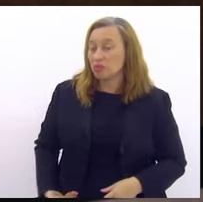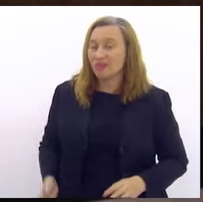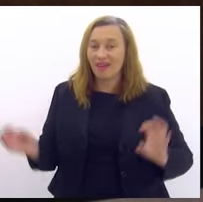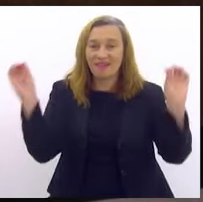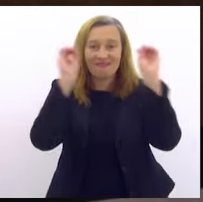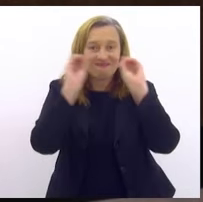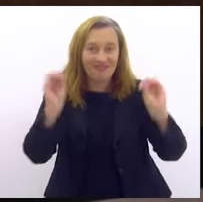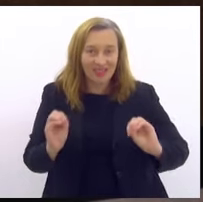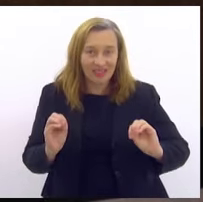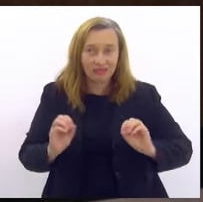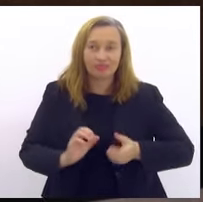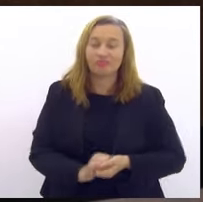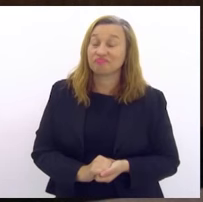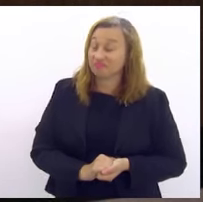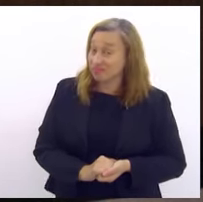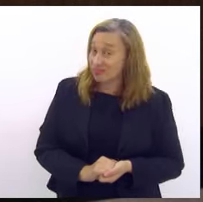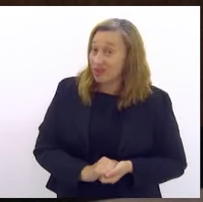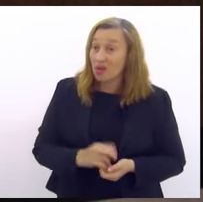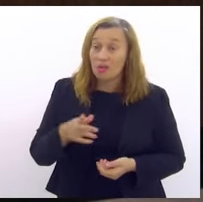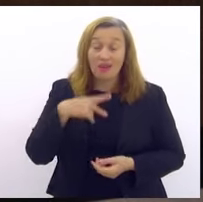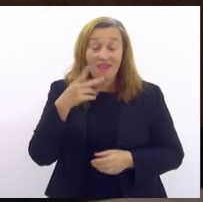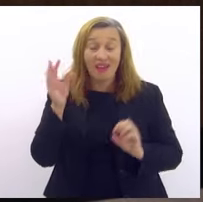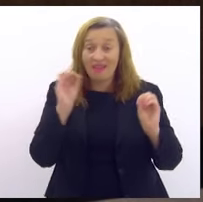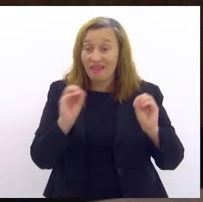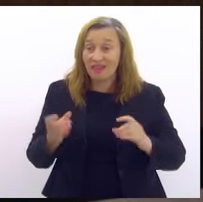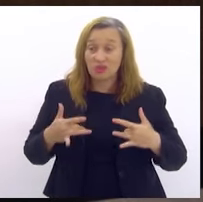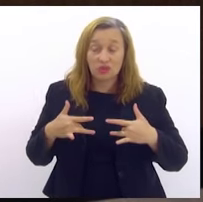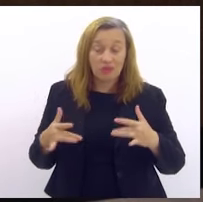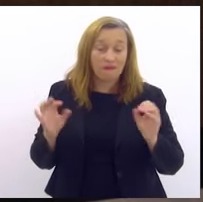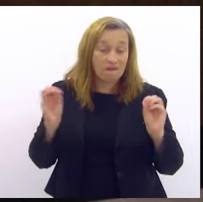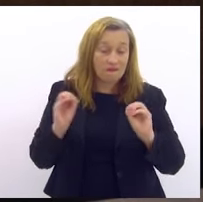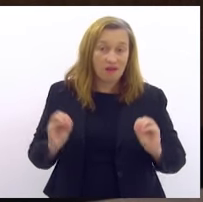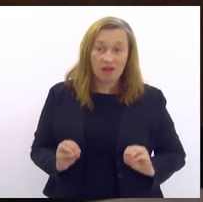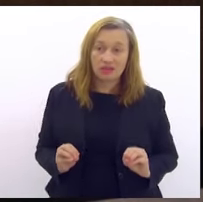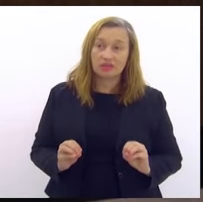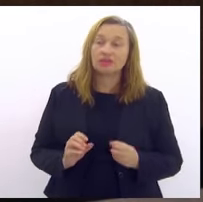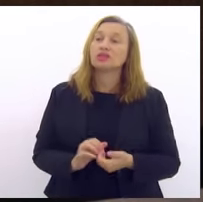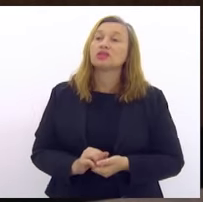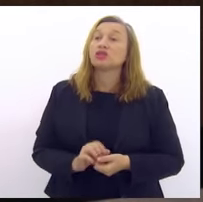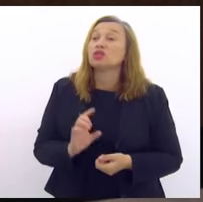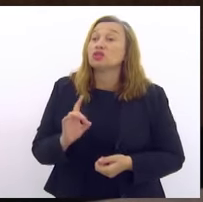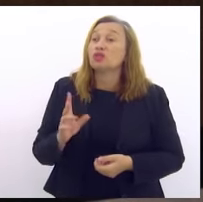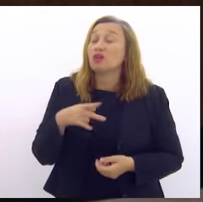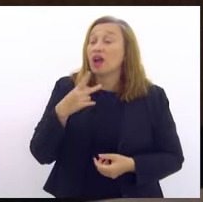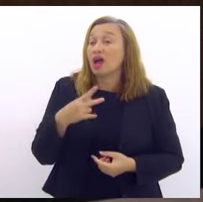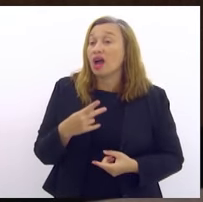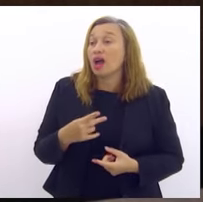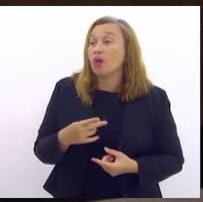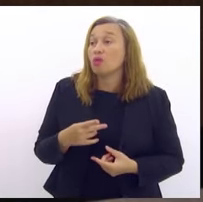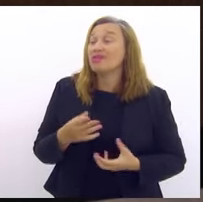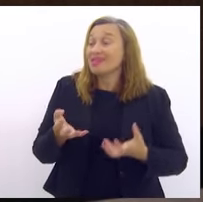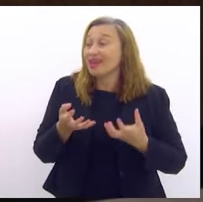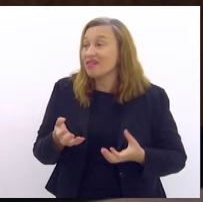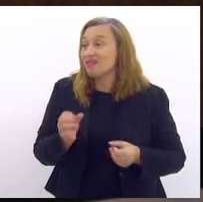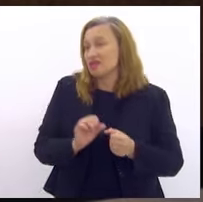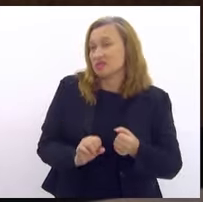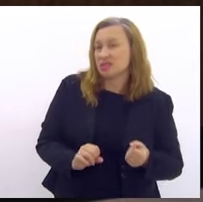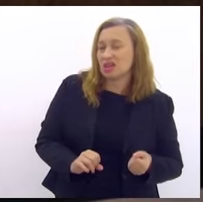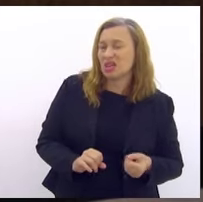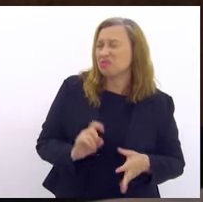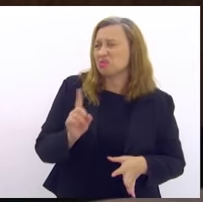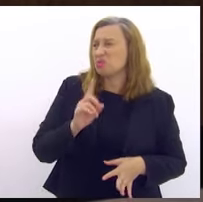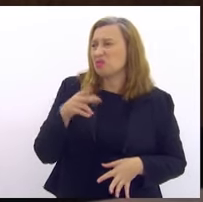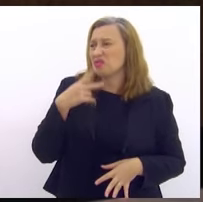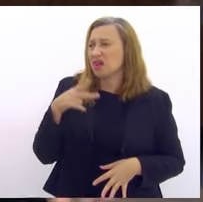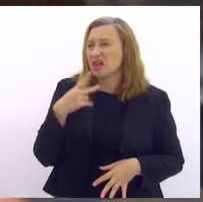sequer. Uma manifestação de solidariedade. Ou pelo menos dizer o que pretende ser feito. Eu não estou nem falando